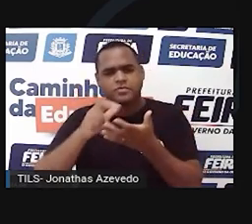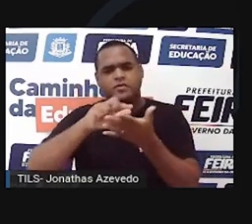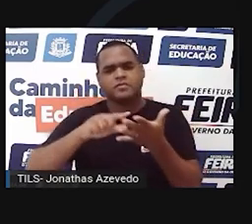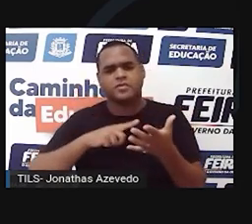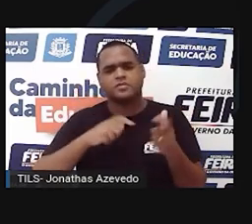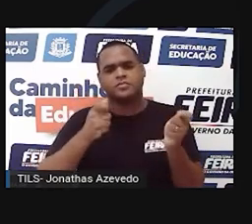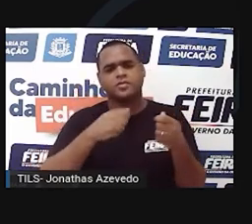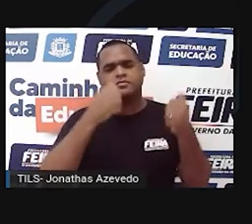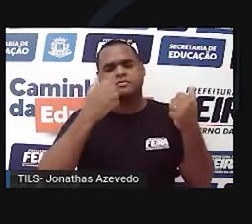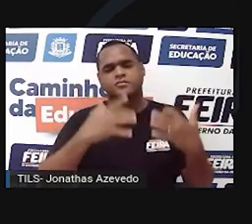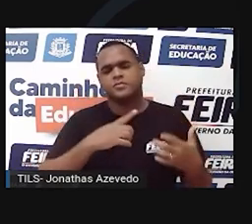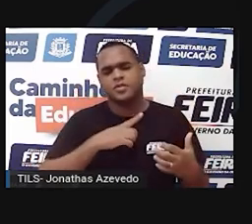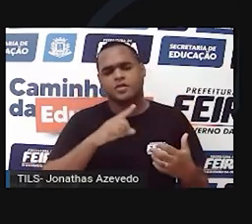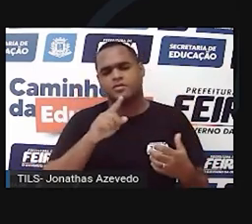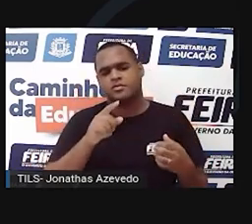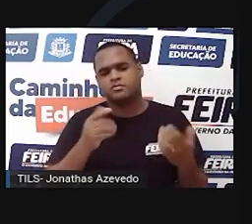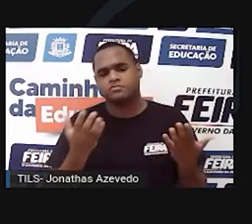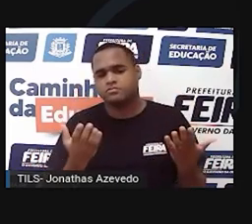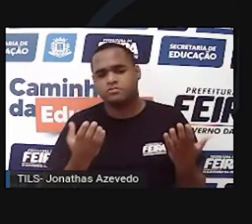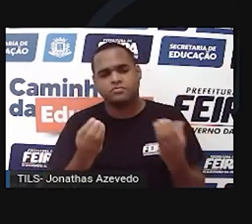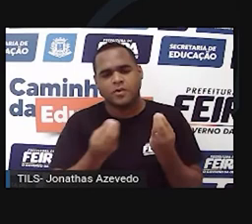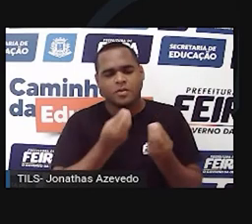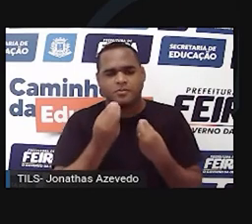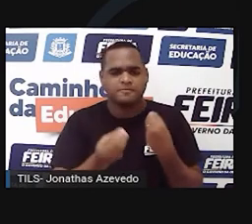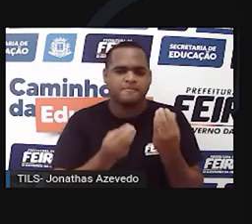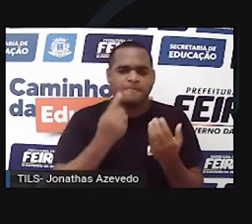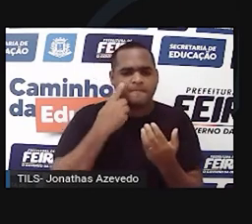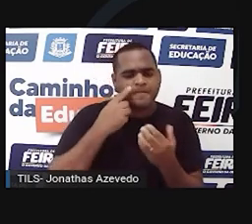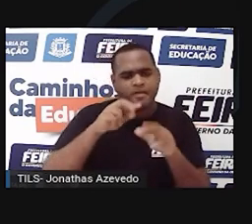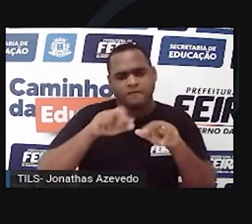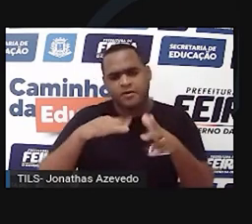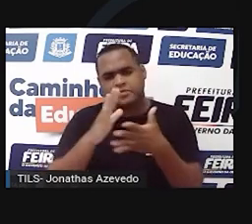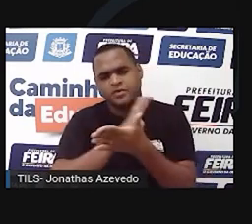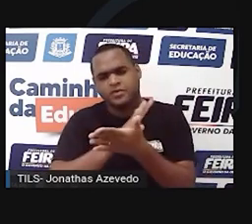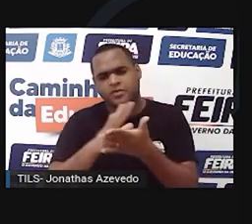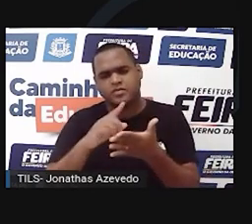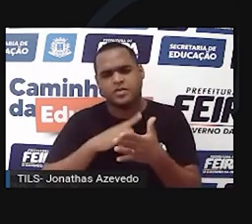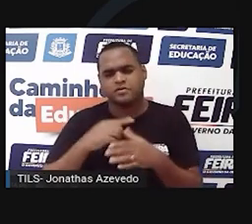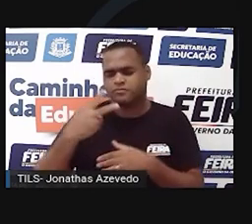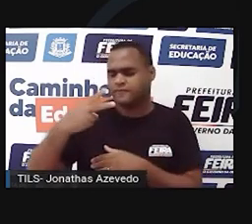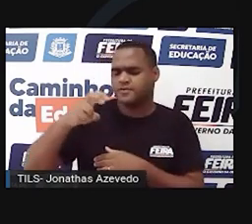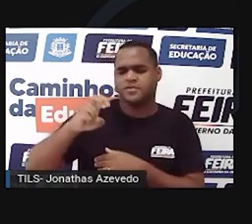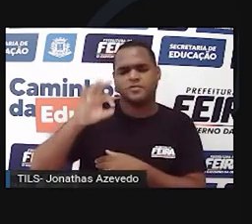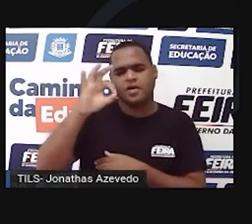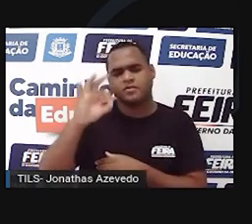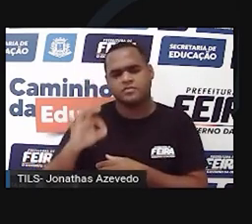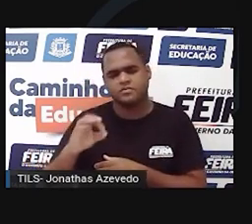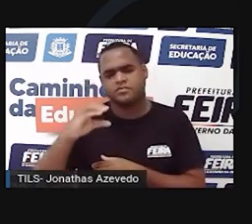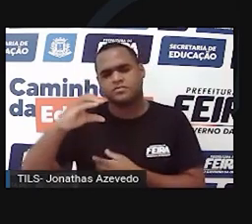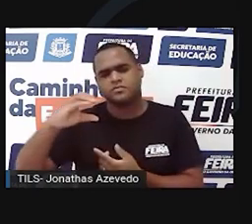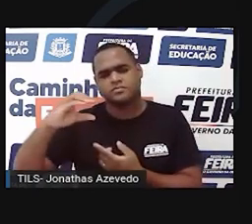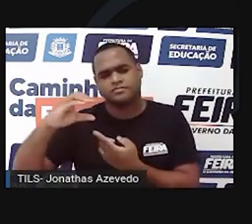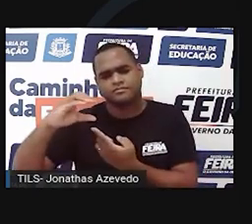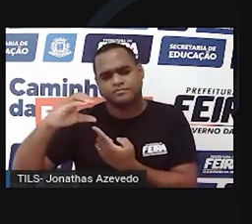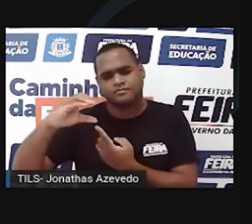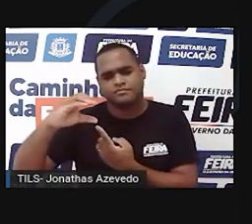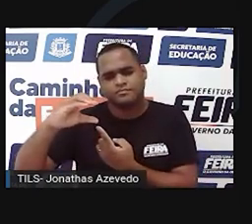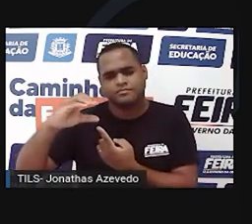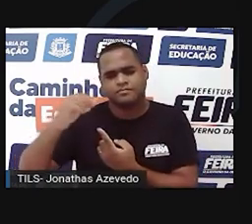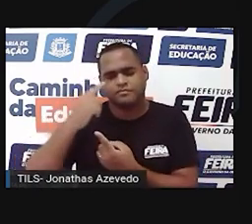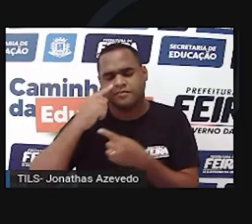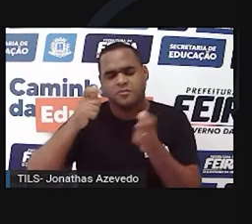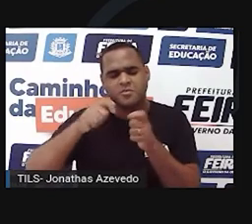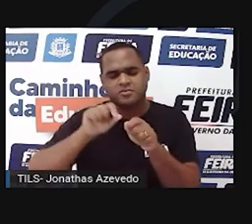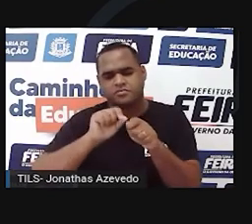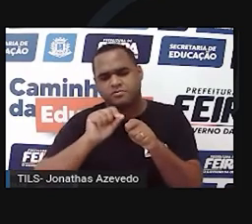termos numéricos, como eu fiz aqui com o 25 graus Celsius. Eu poderia fazer